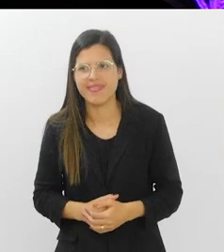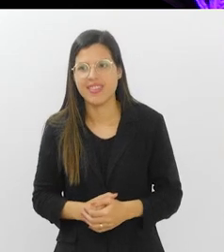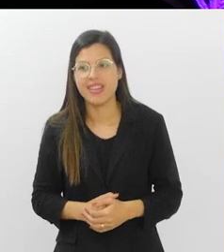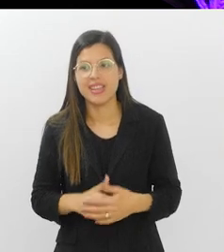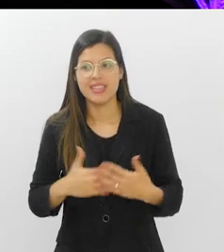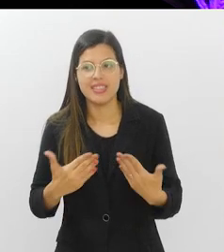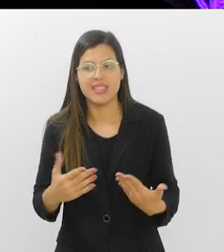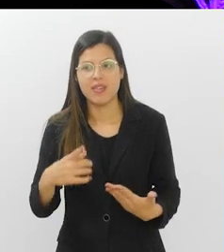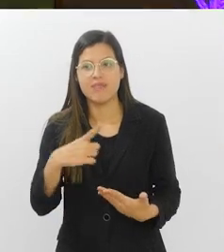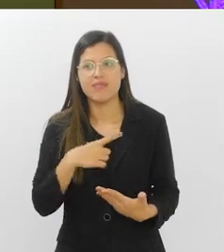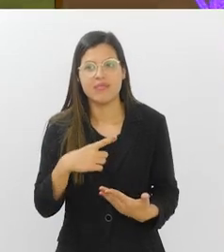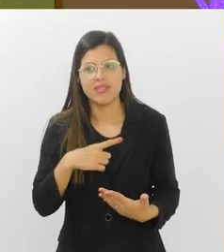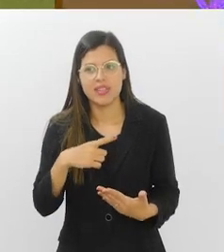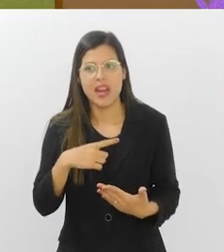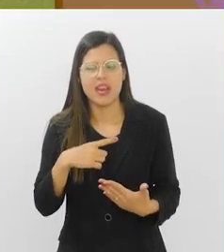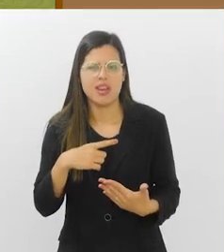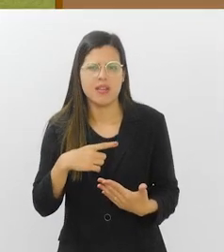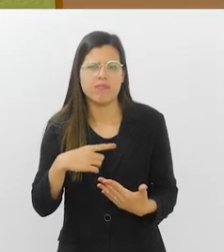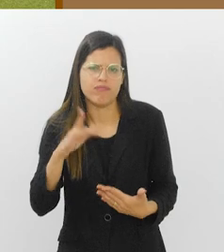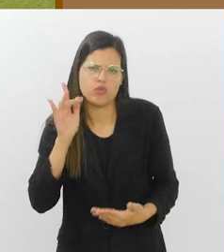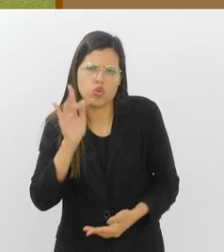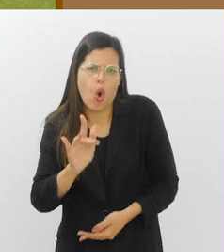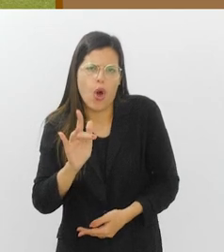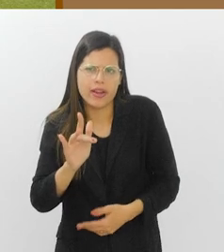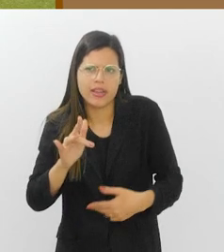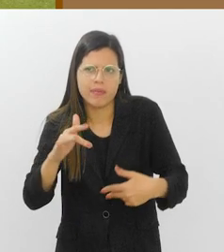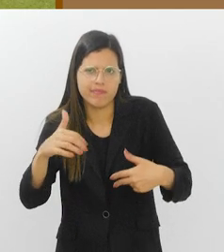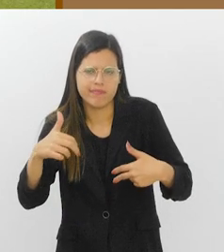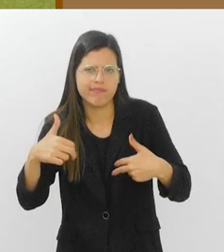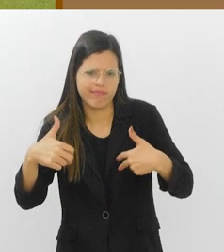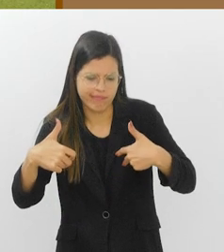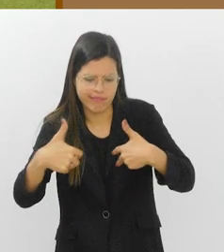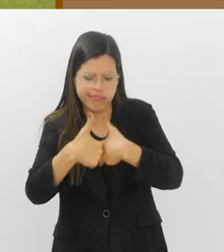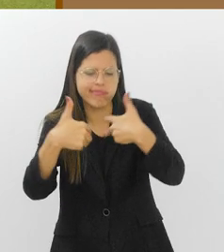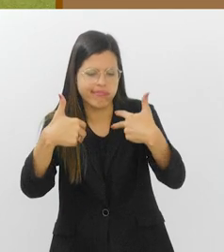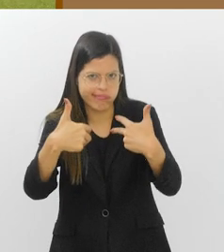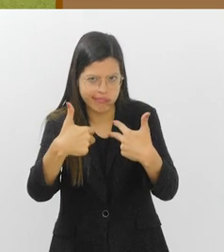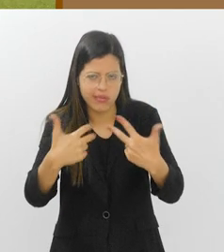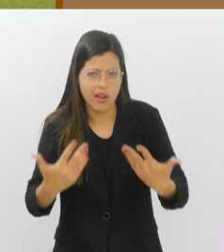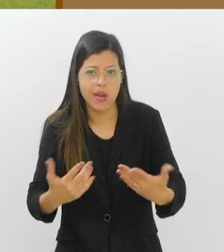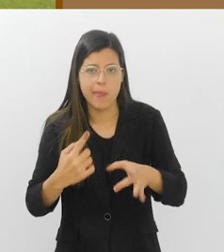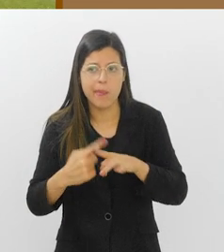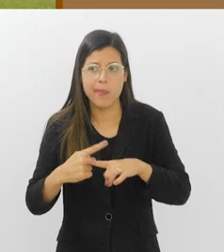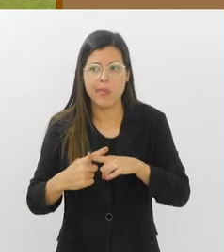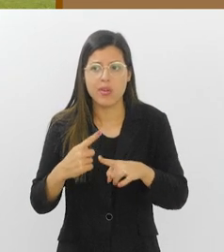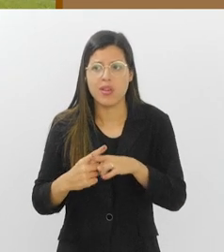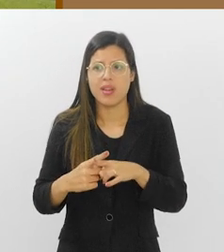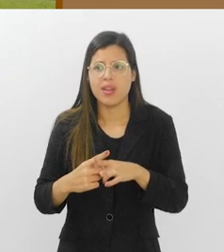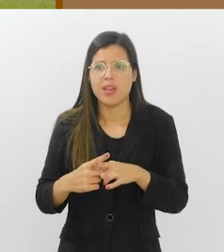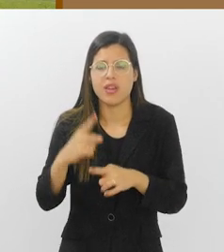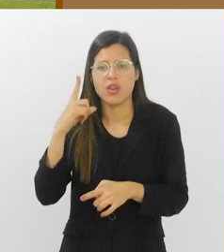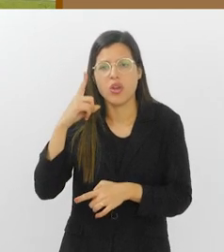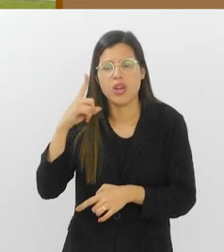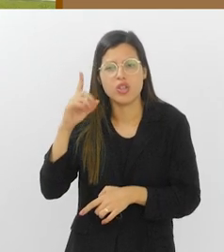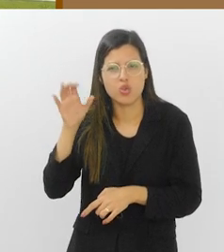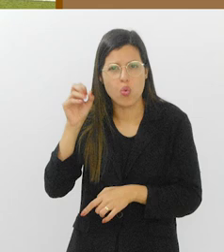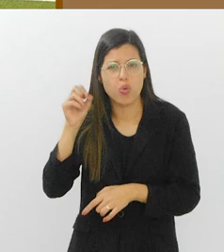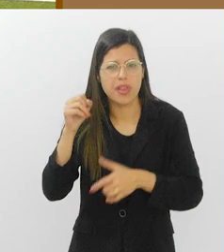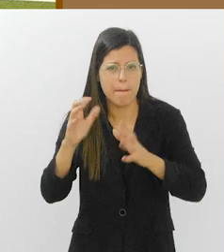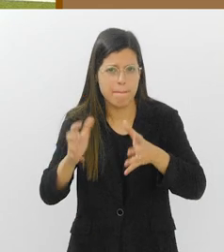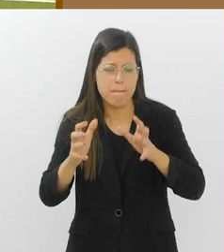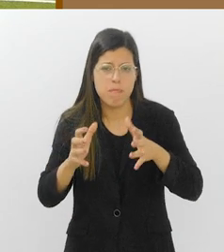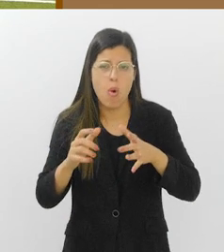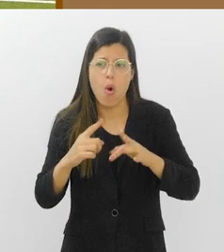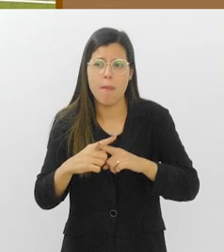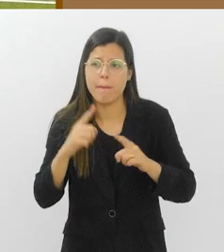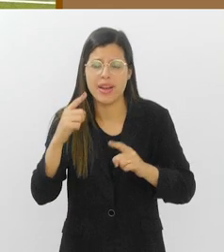bola então Eh acaba tendo um pouco mais de contato né porque eh você ouve a bola mas você